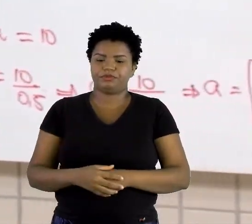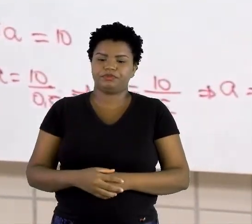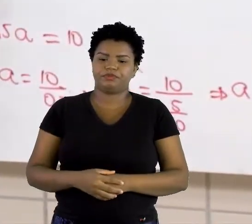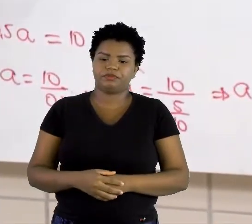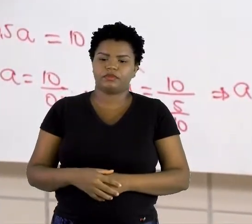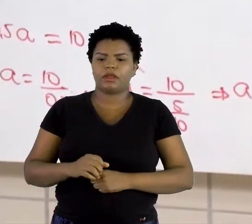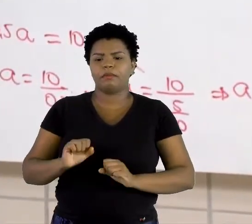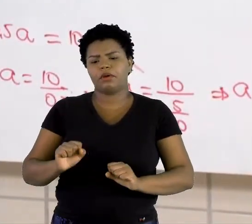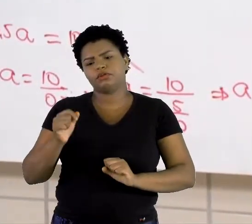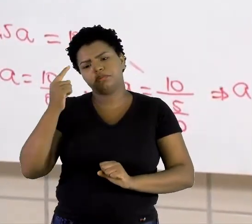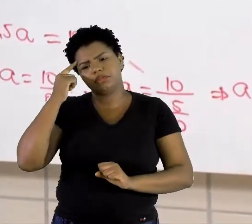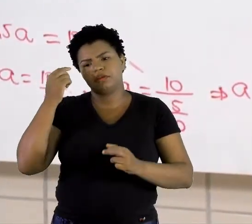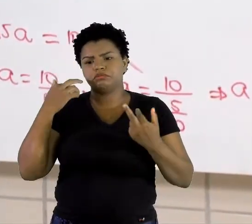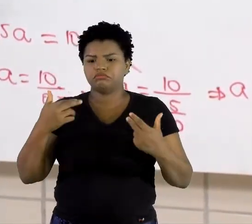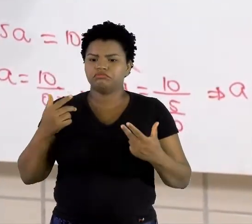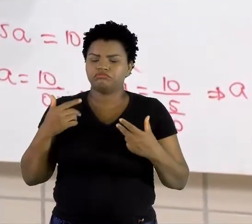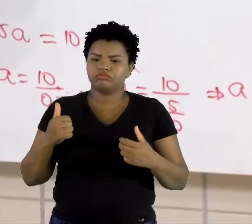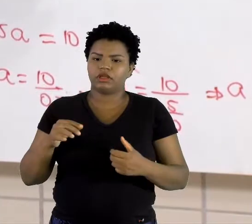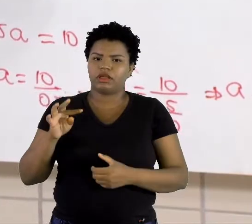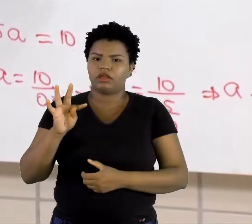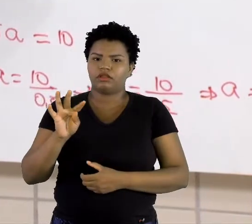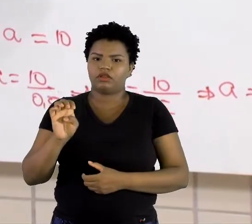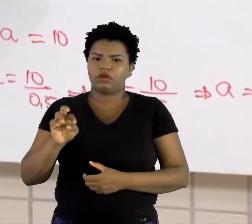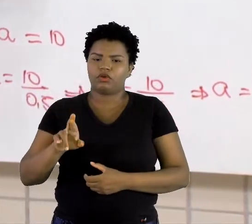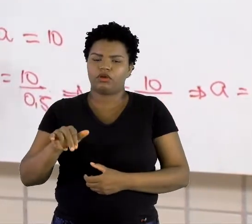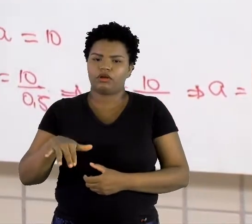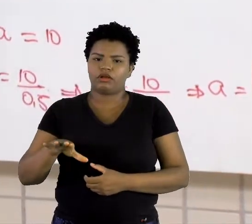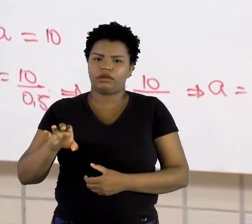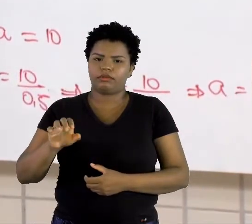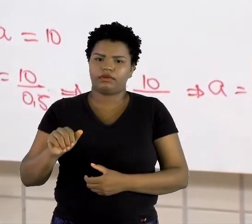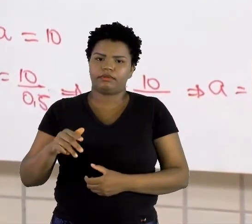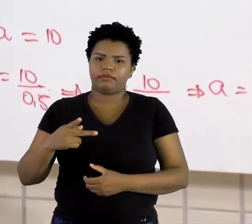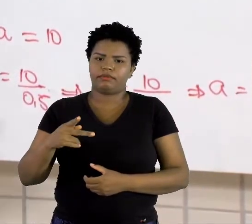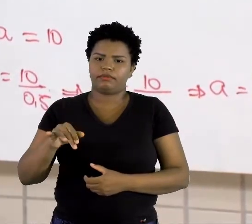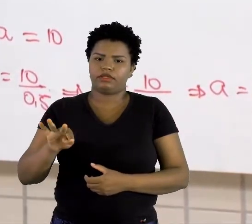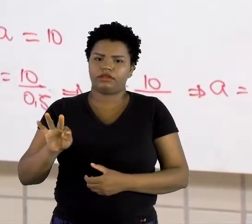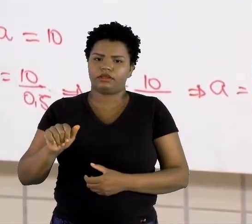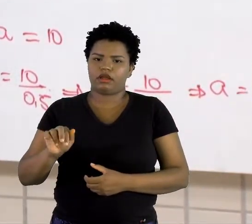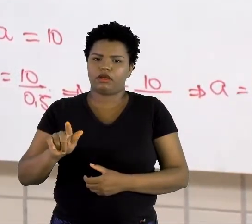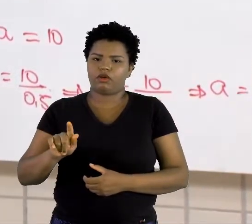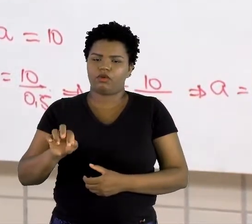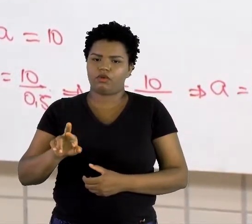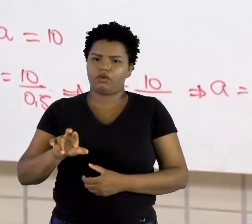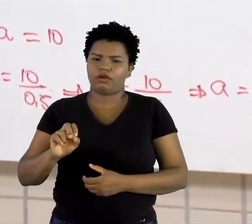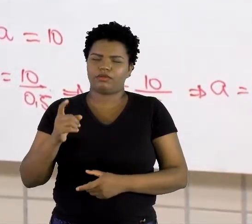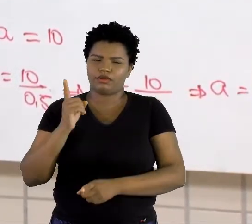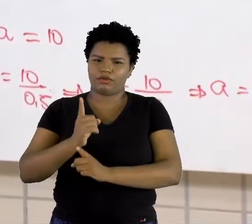pensar tranquilamente no Teorema de Pitágoras para achar C. Mas nós vamos aplicar